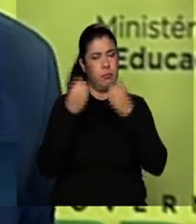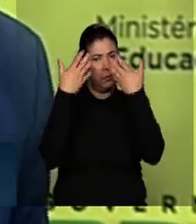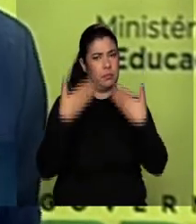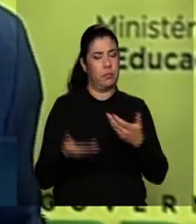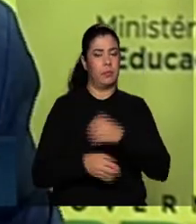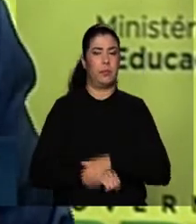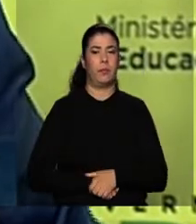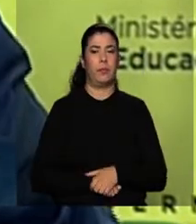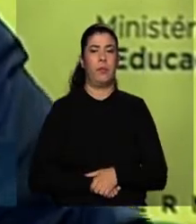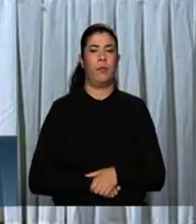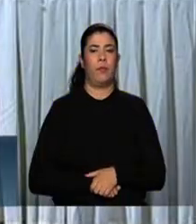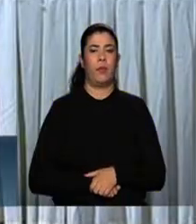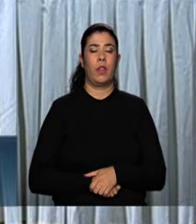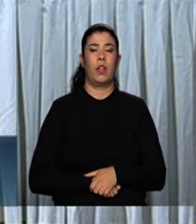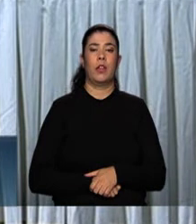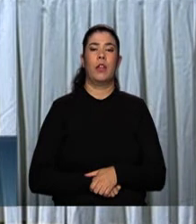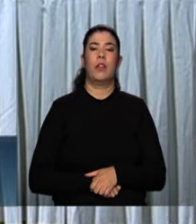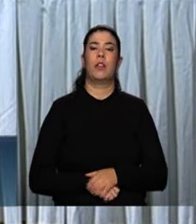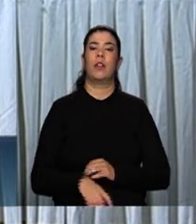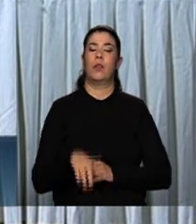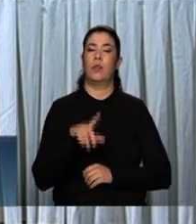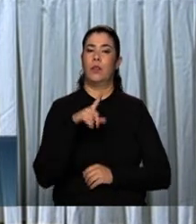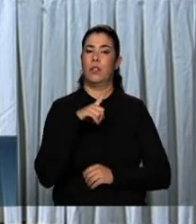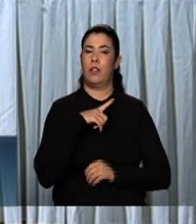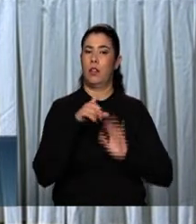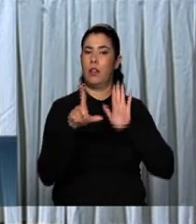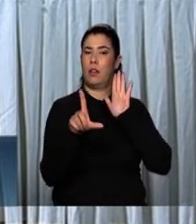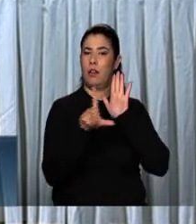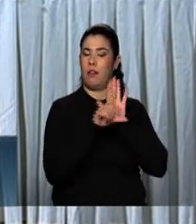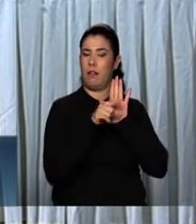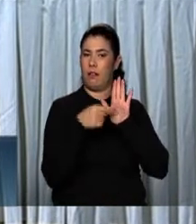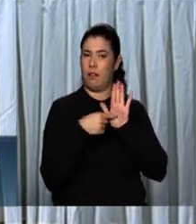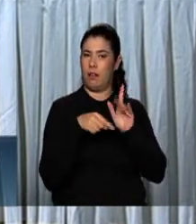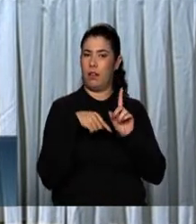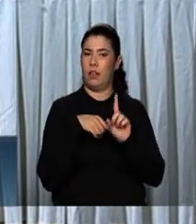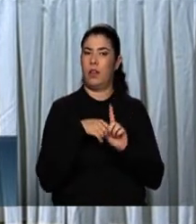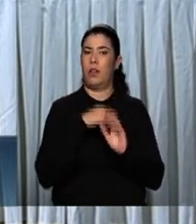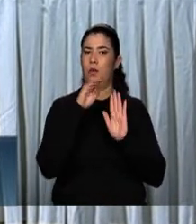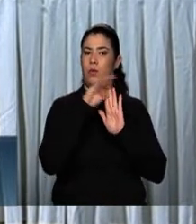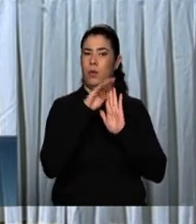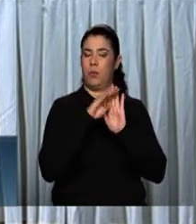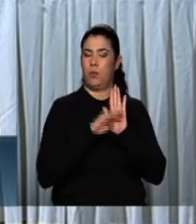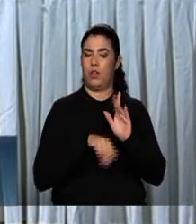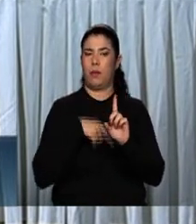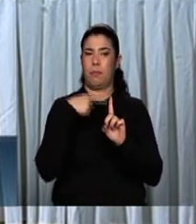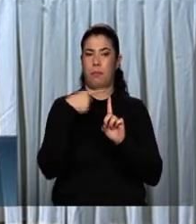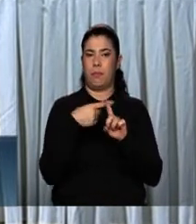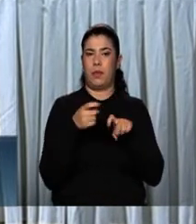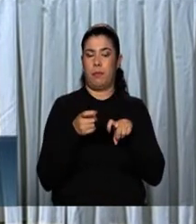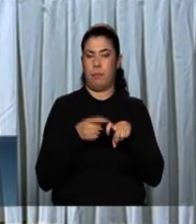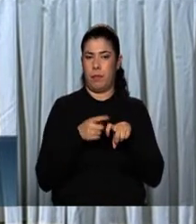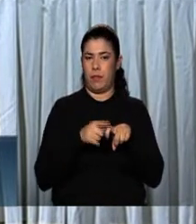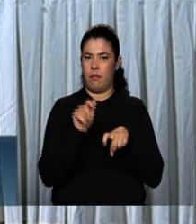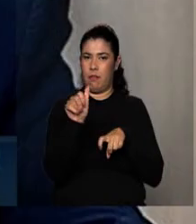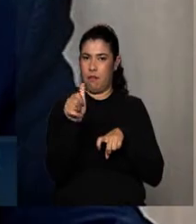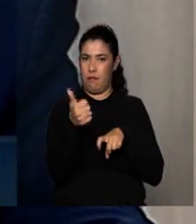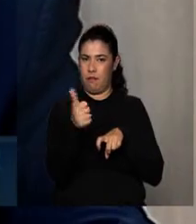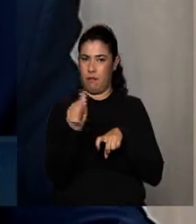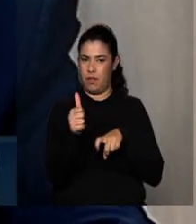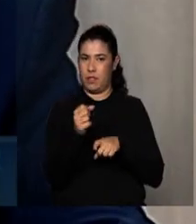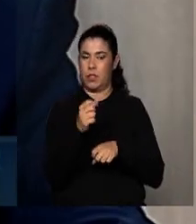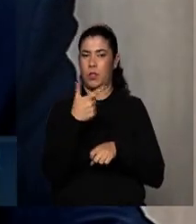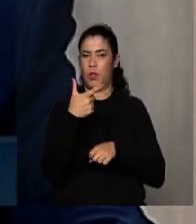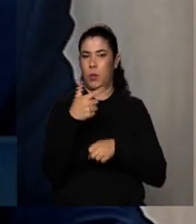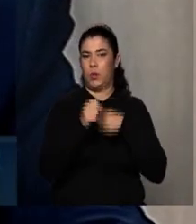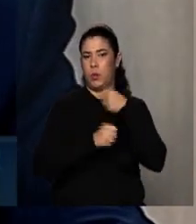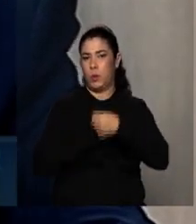Tem, o que tem na lei, isso tudo está na lei do Mais Médio em 2013, né? Tanto a questão da avaliação a cada dois anos. O que tem é o seguinte, nas